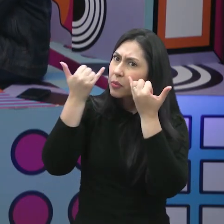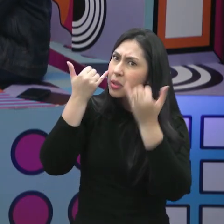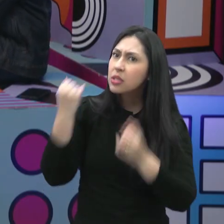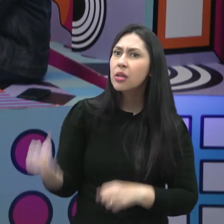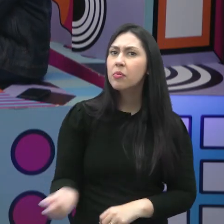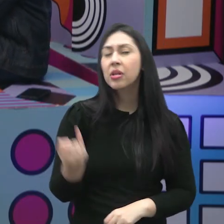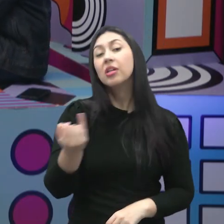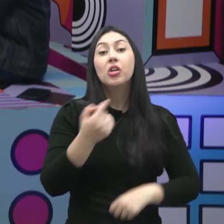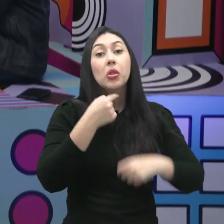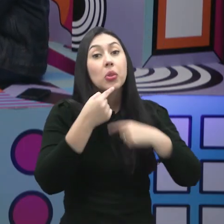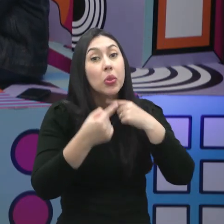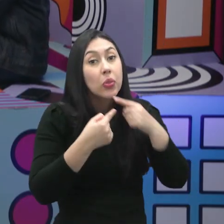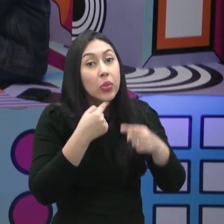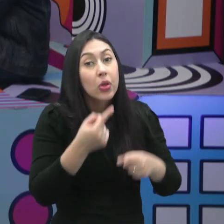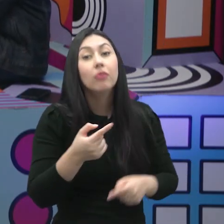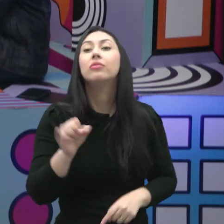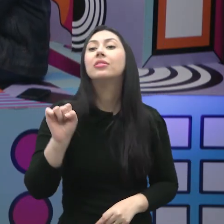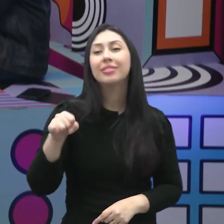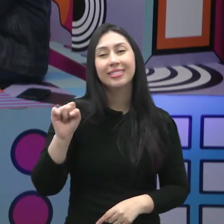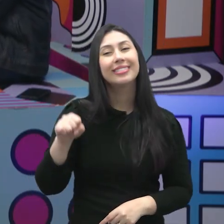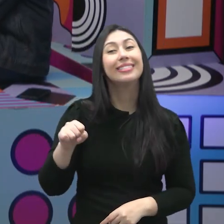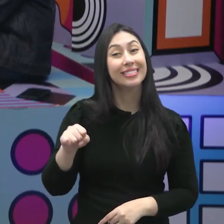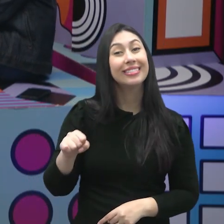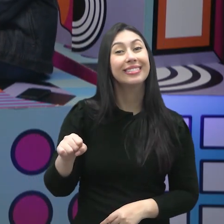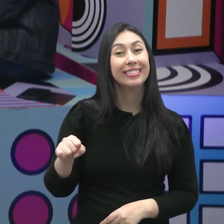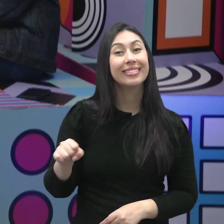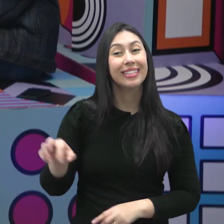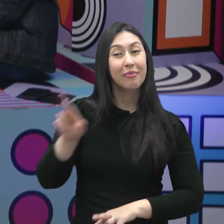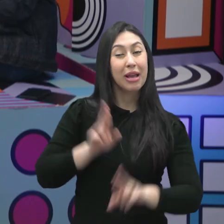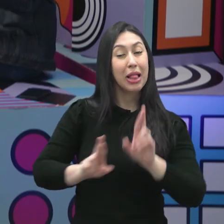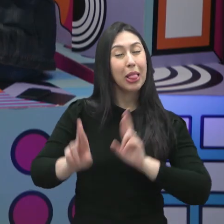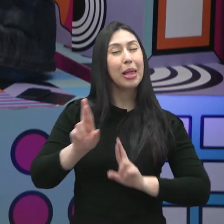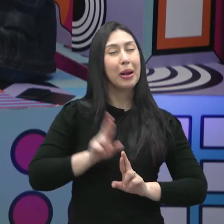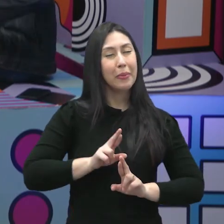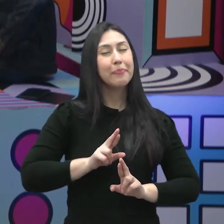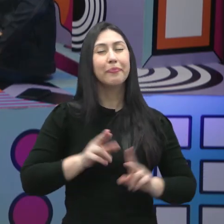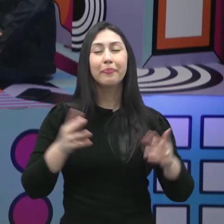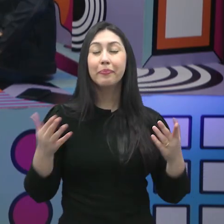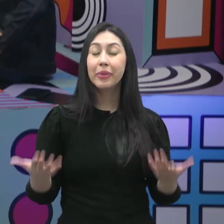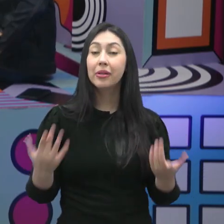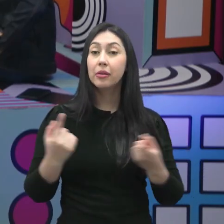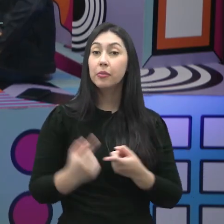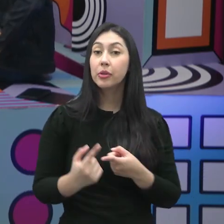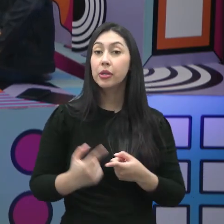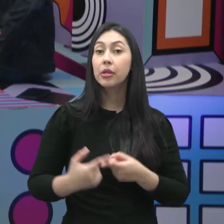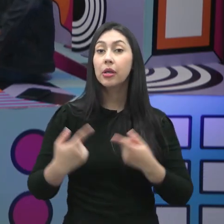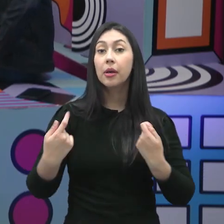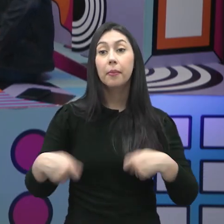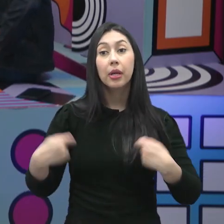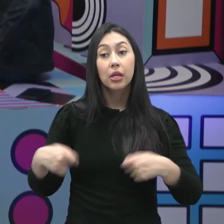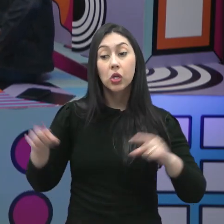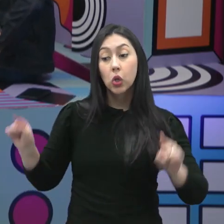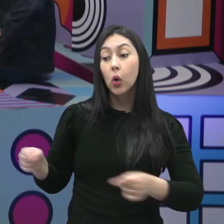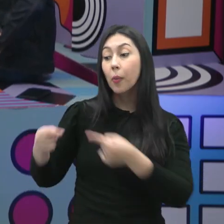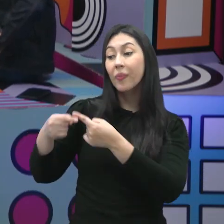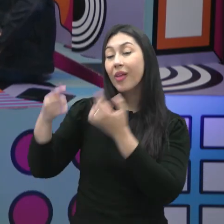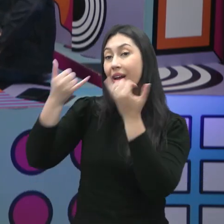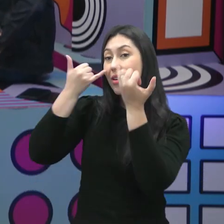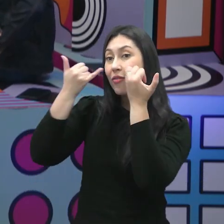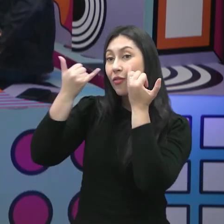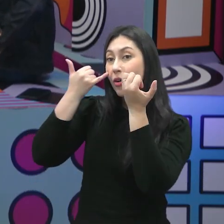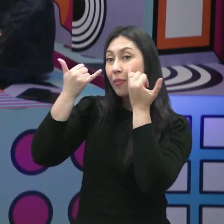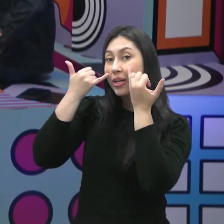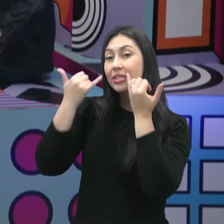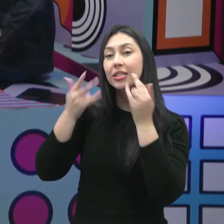Fernanda? Muito bom, muito bom. Tirou bastante dúvida do Informação, senhorito. eu tirei bastante dúvida e acredito que quem está assistindo também, porque a gente precisa casar isso,